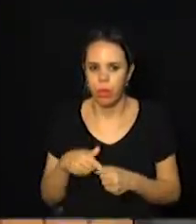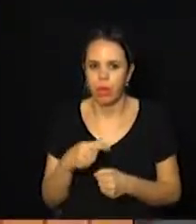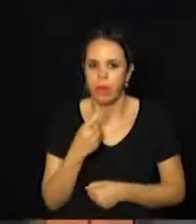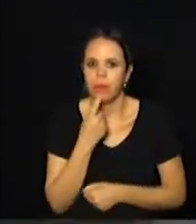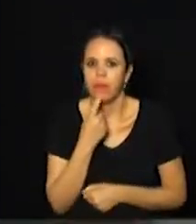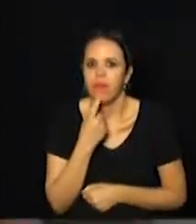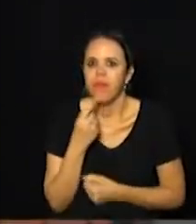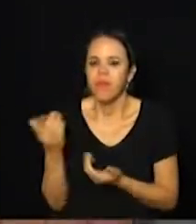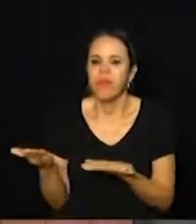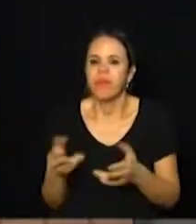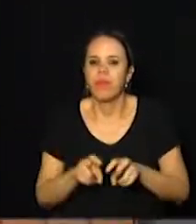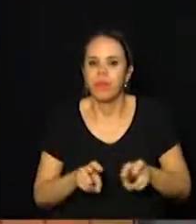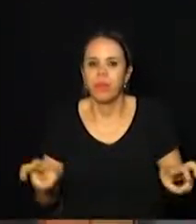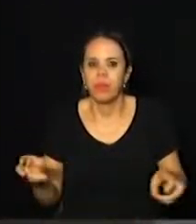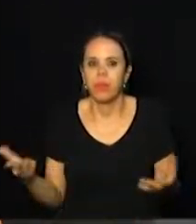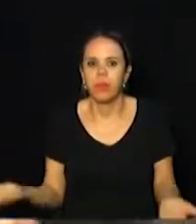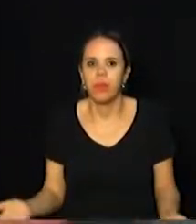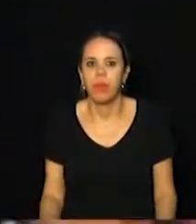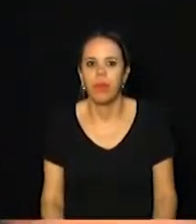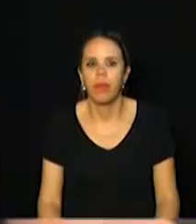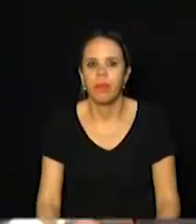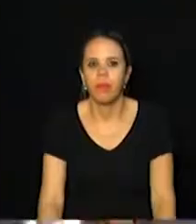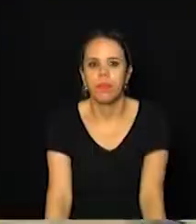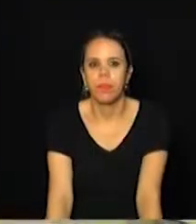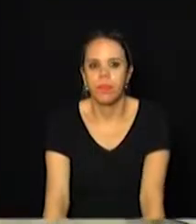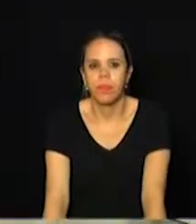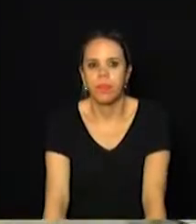Campinas por favor Seu Chico Boi